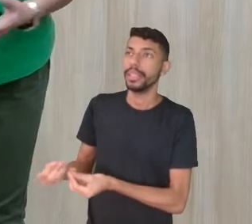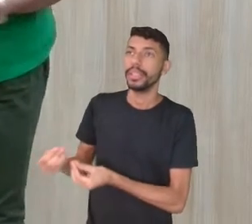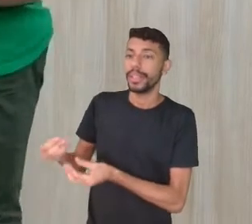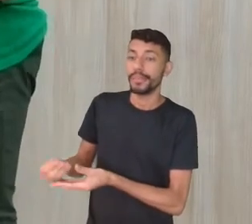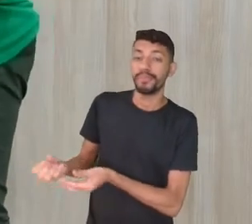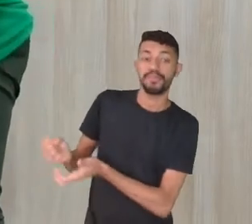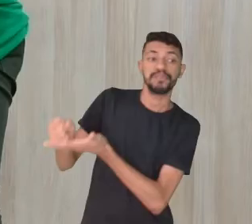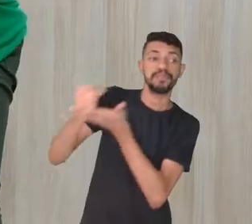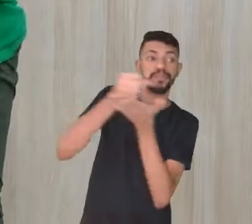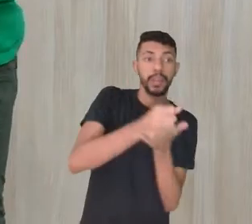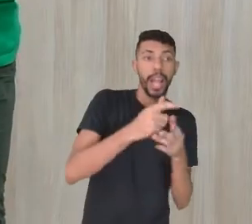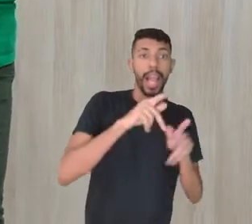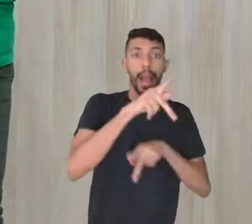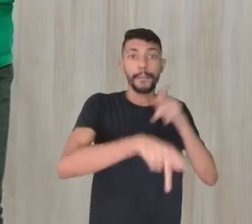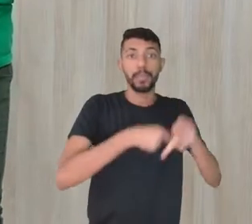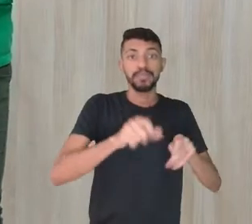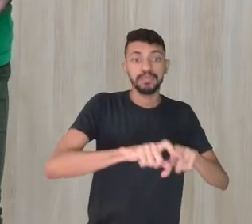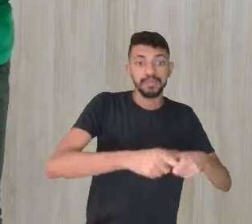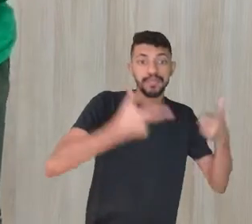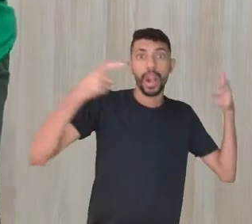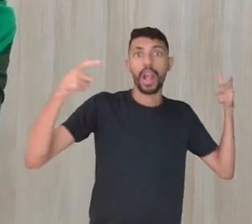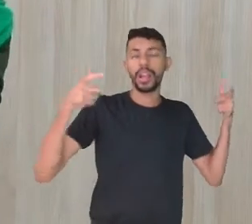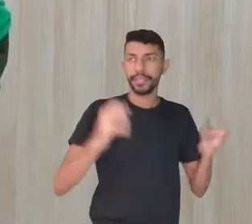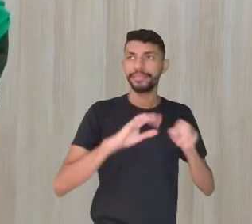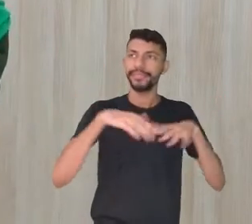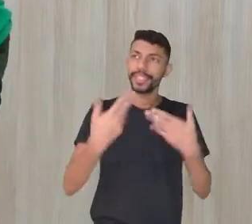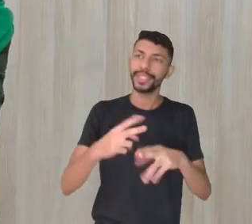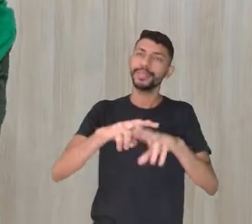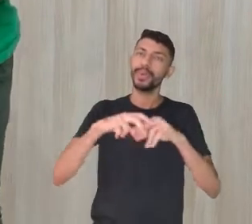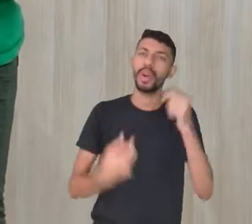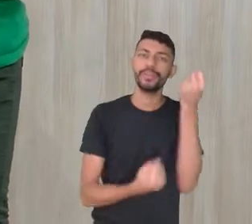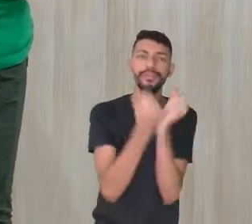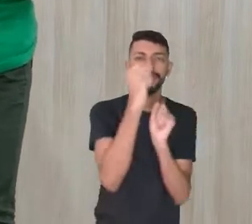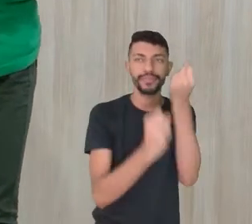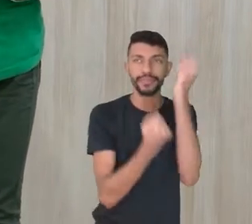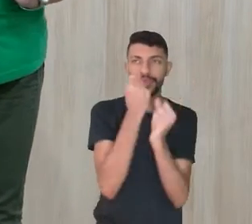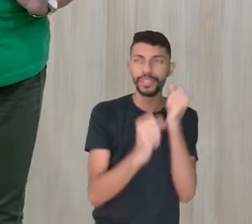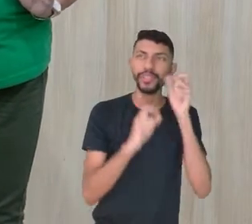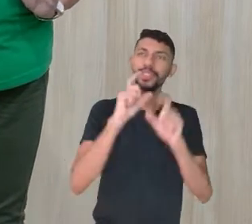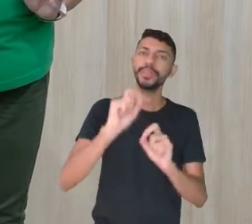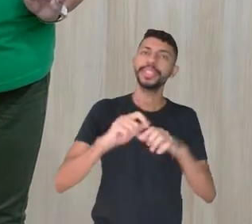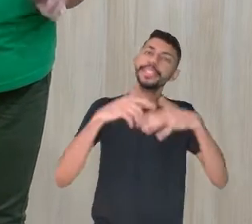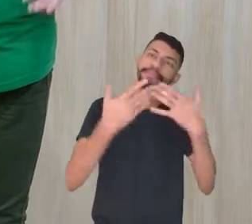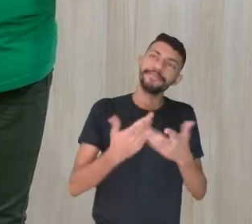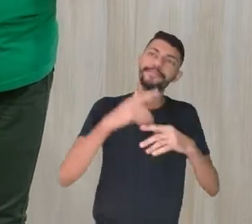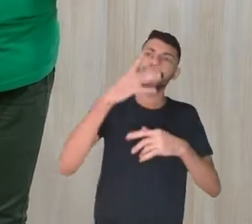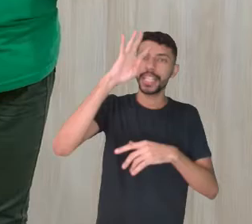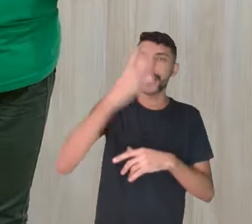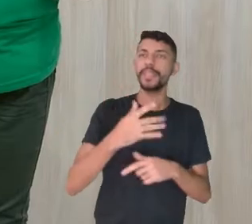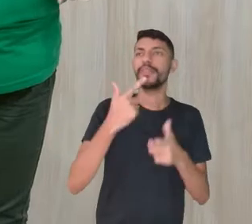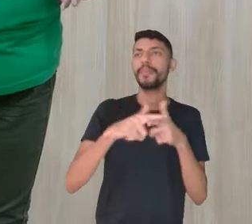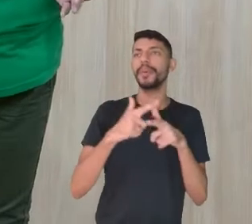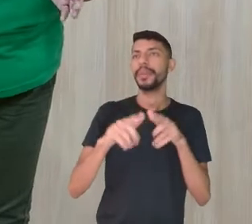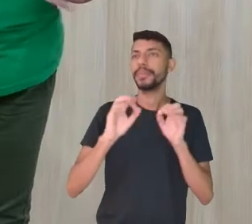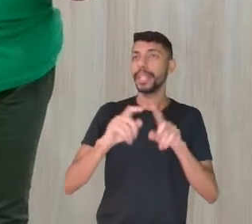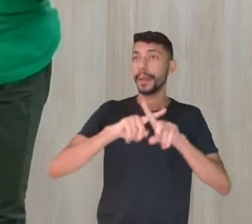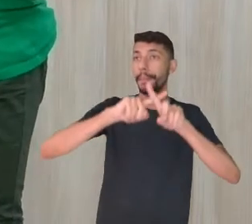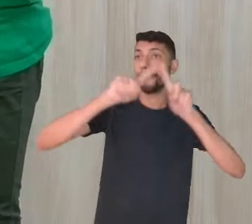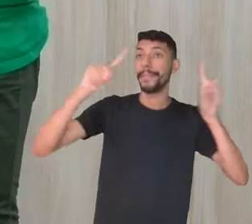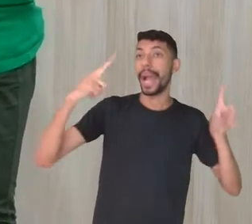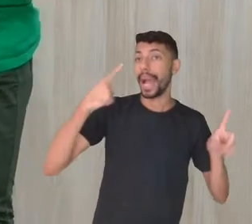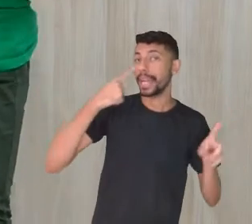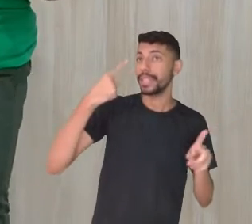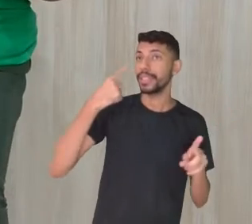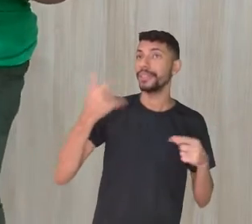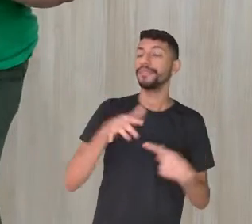superpopulação. E aí, com a industrialização desses materiais sintéticos, isso foi resolvido o problema. Mas